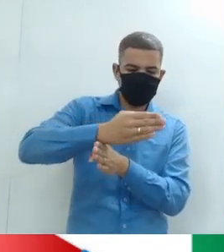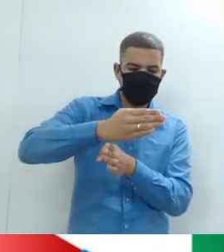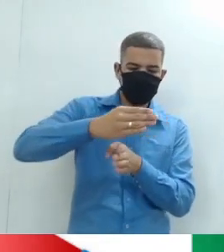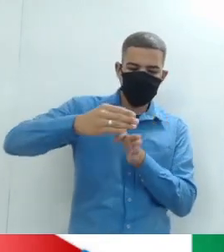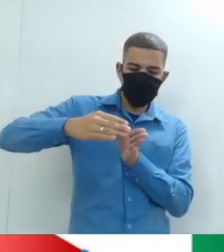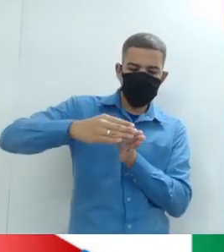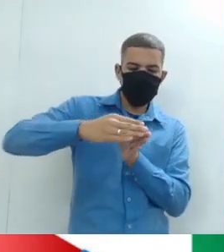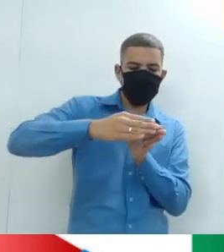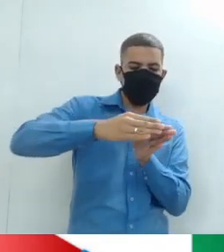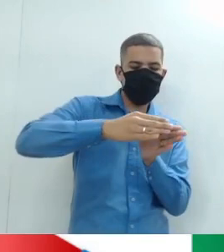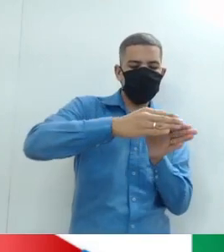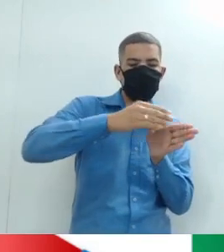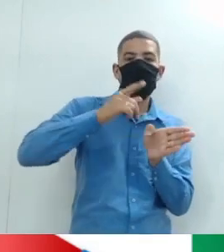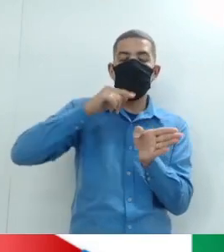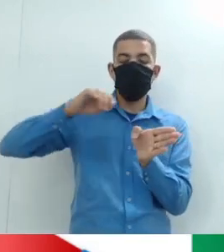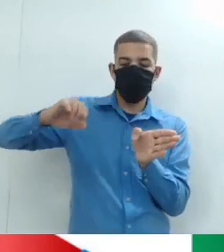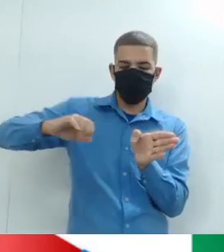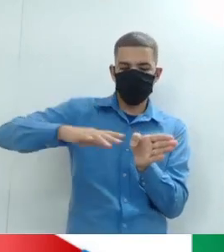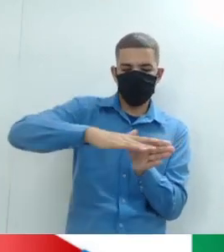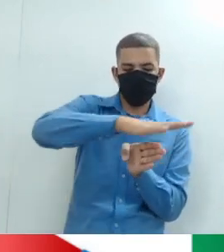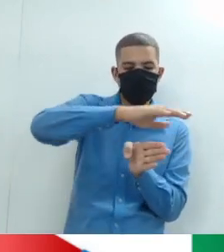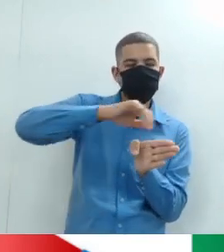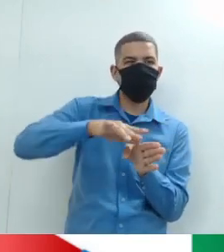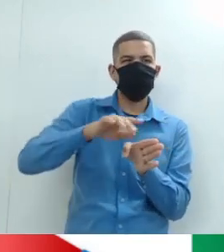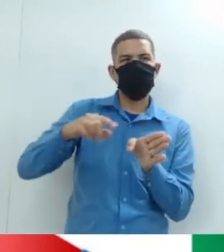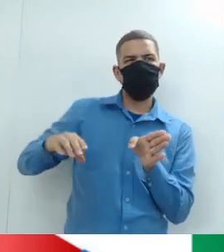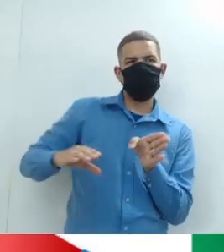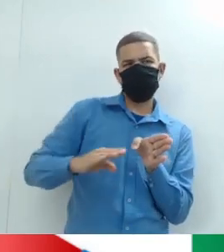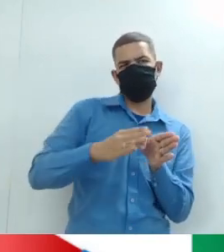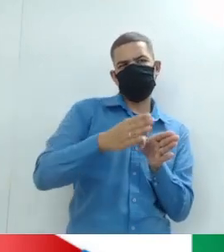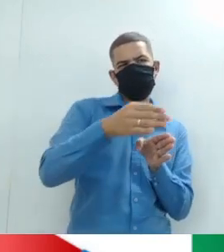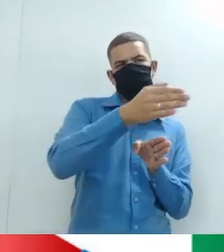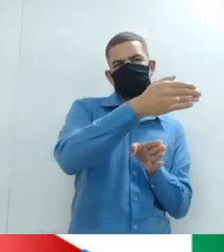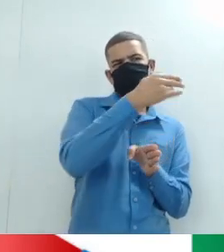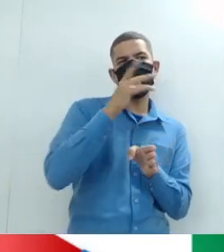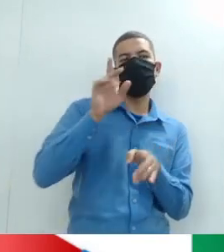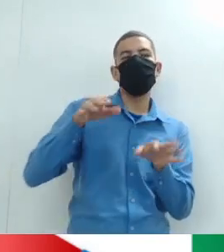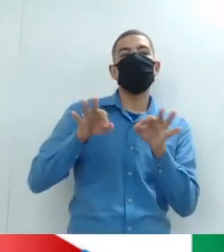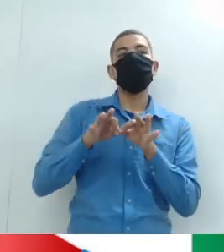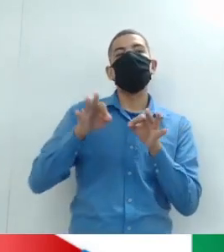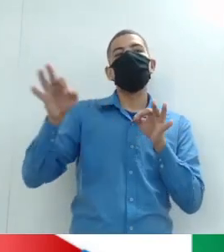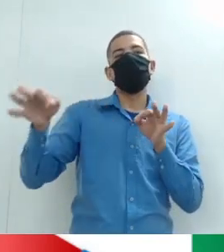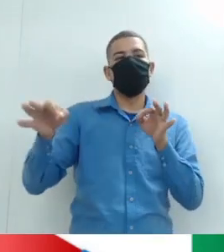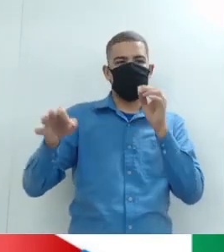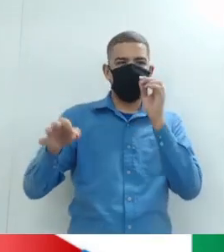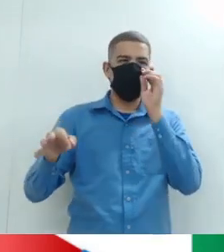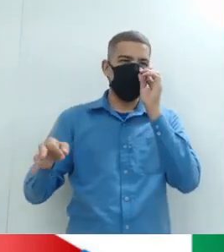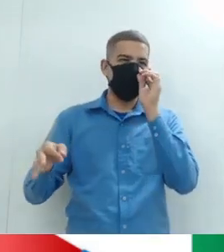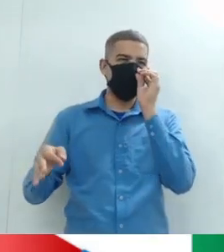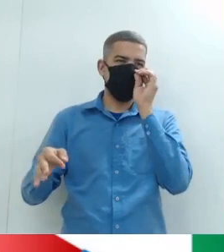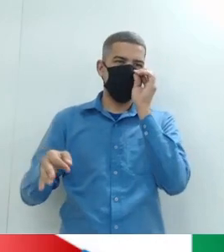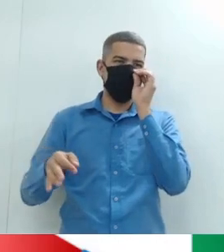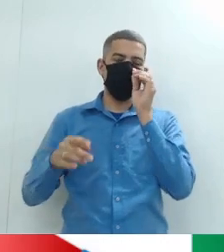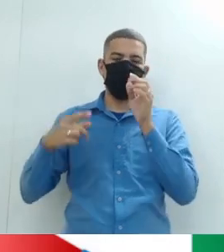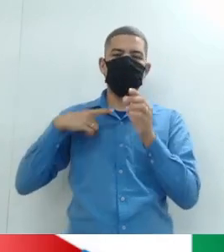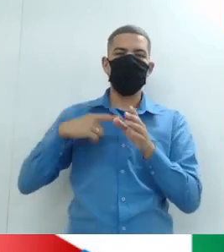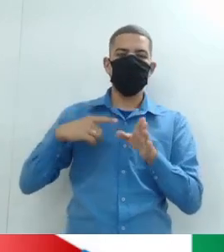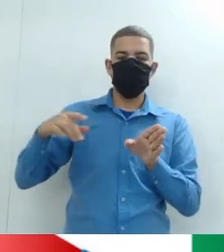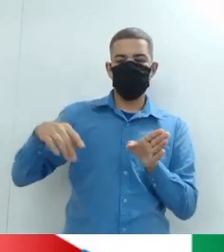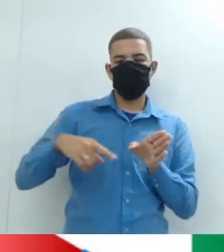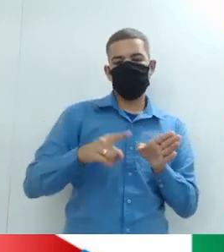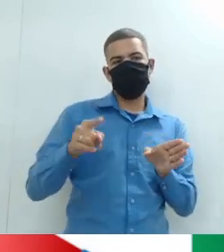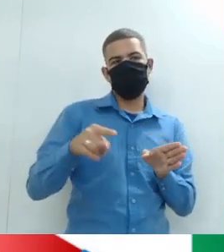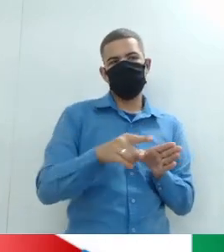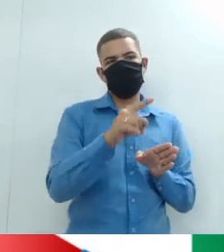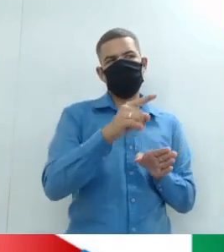imagem de captação de água de um recurso bem distante da sociedade. E aí eles tiveram